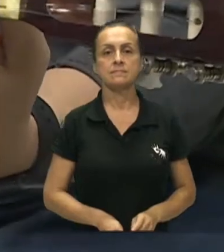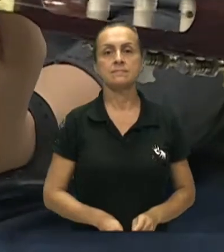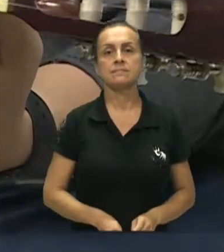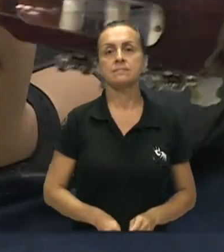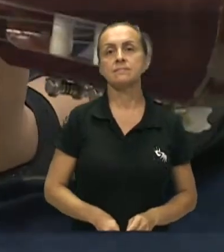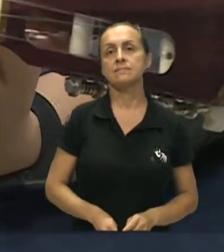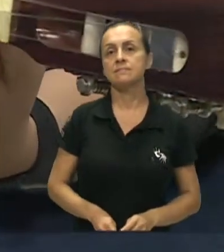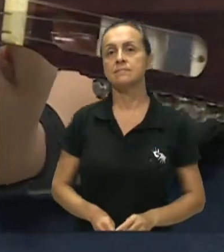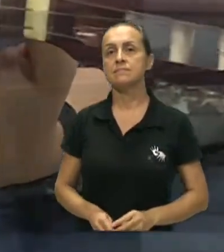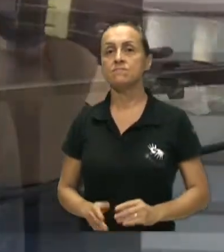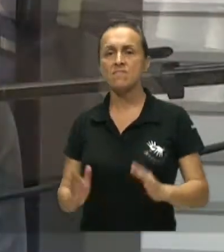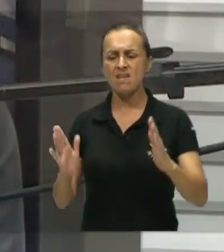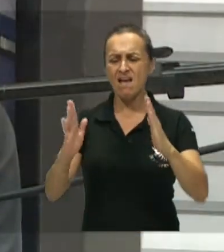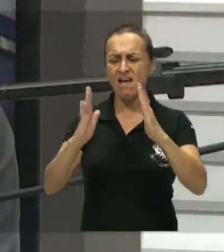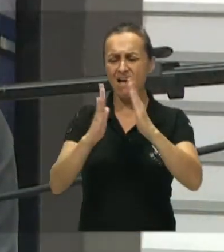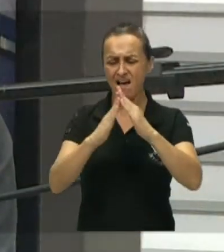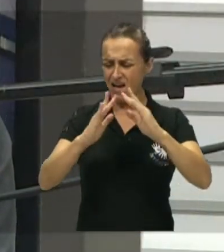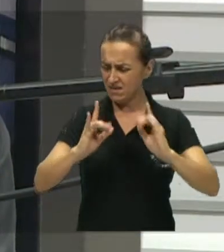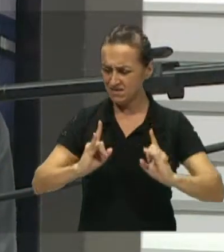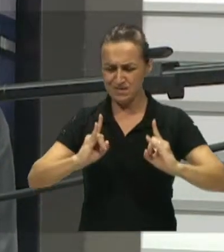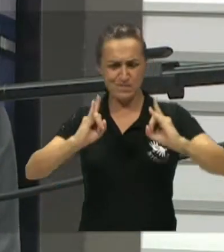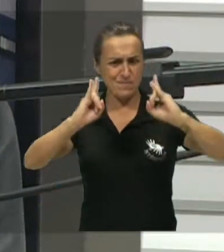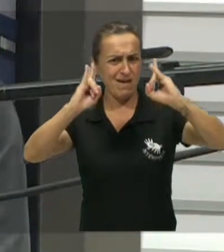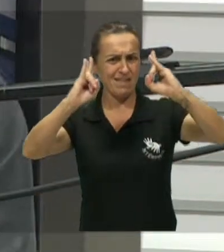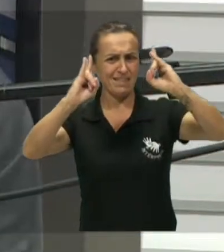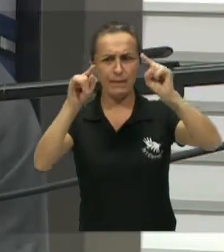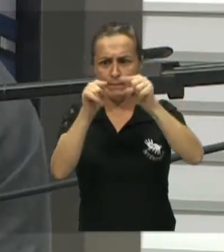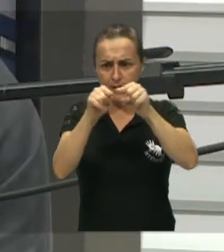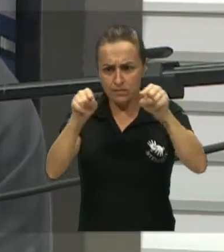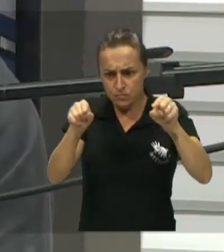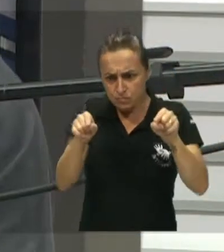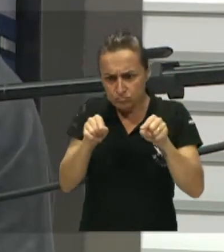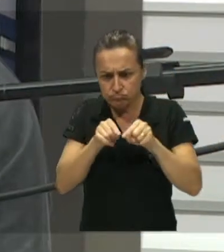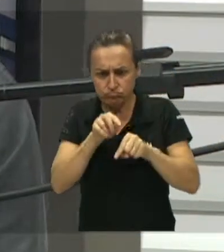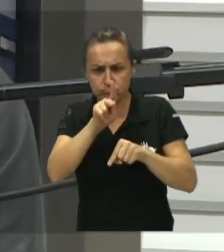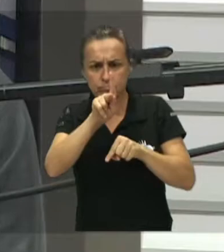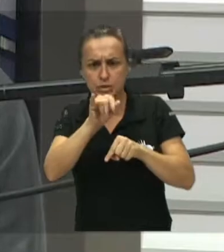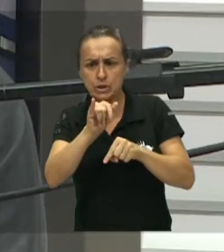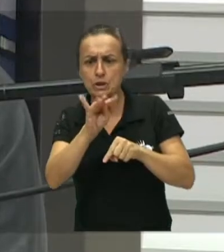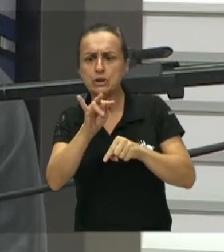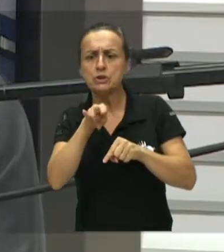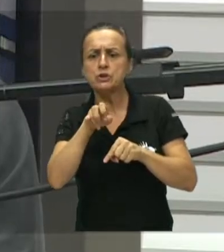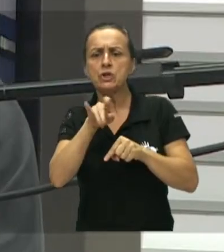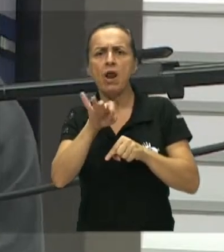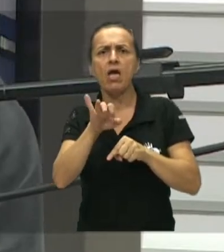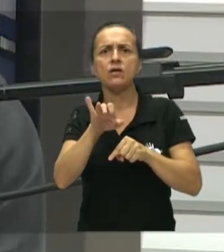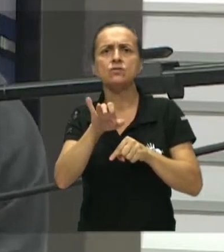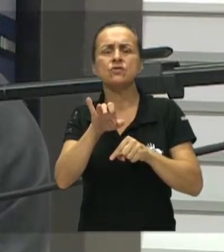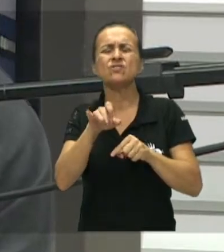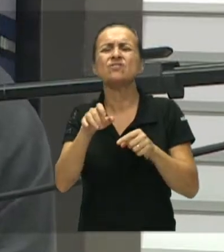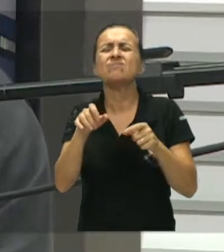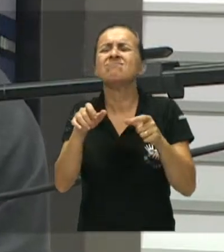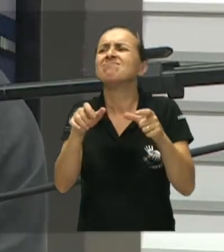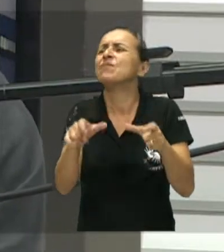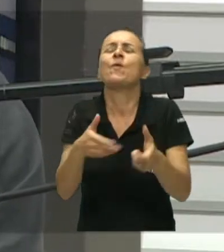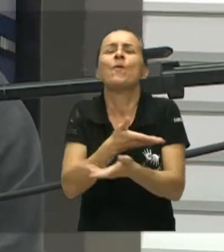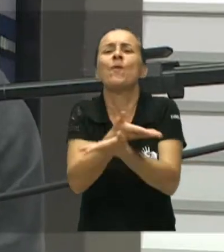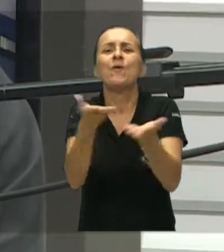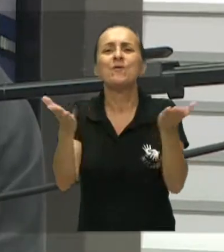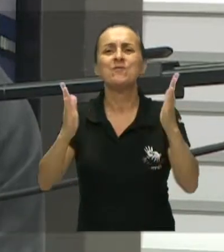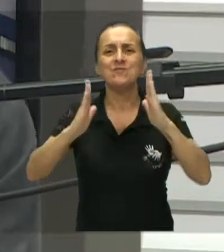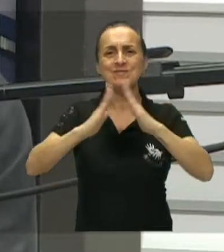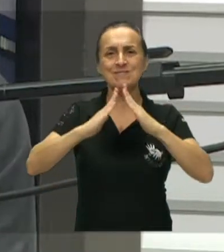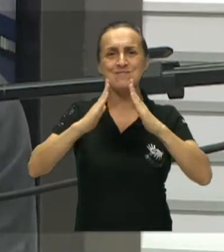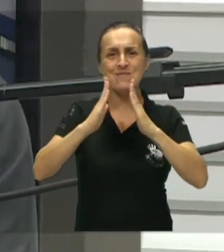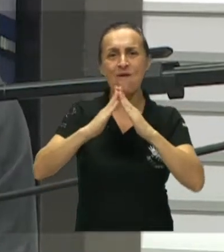Casa, apartamento, kitnet é onde você mora. Faz tempo que eu espero esse momento